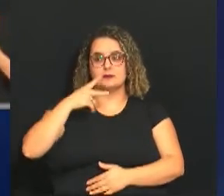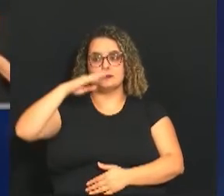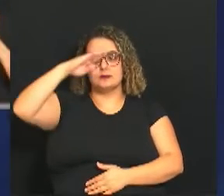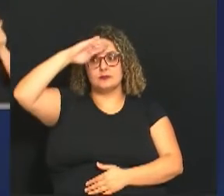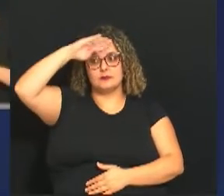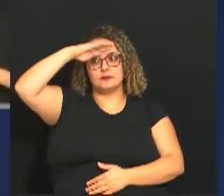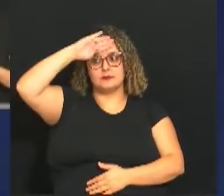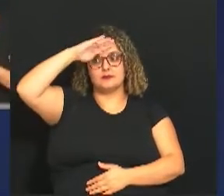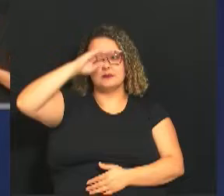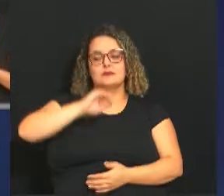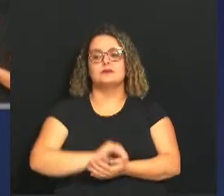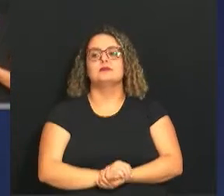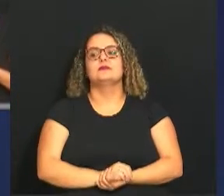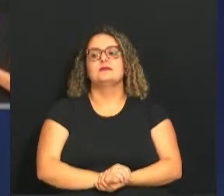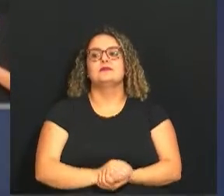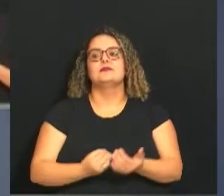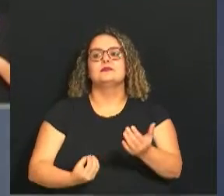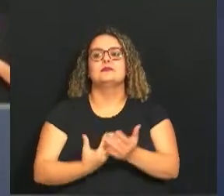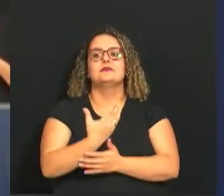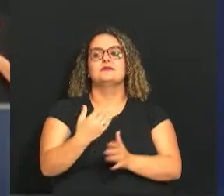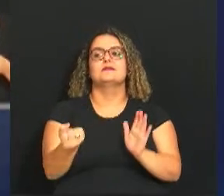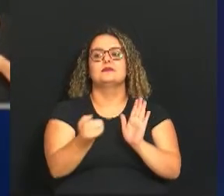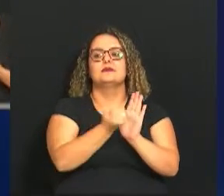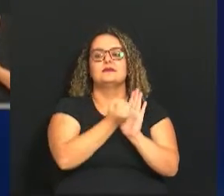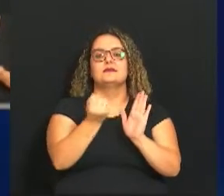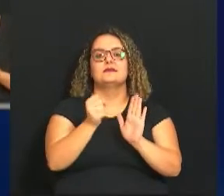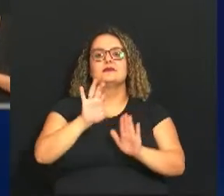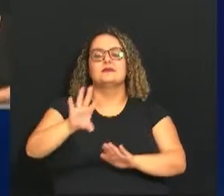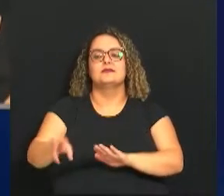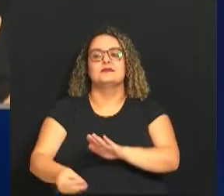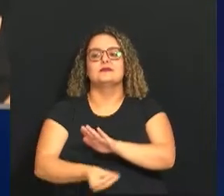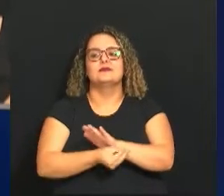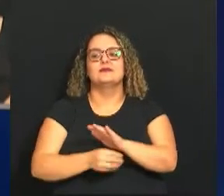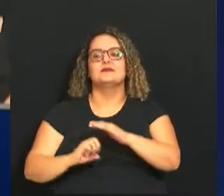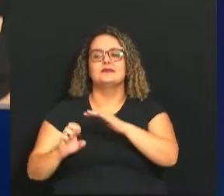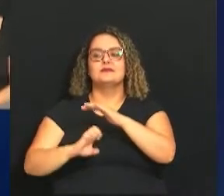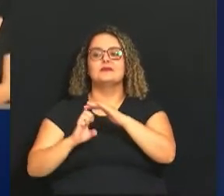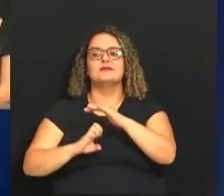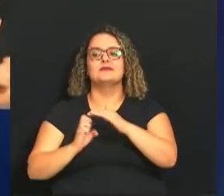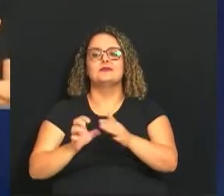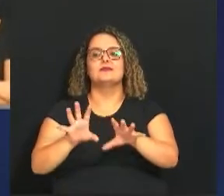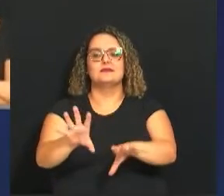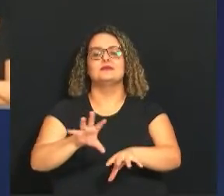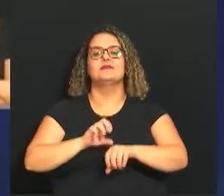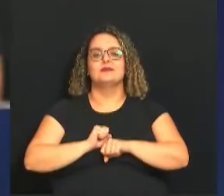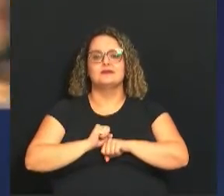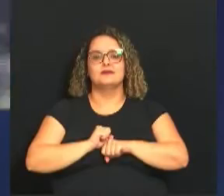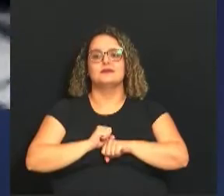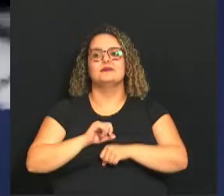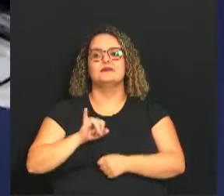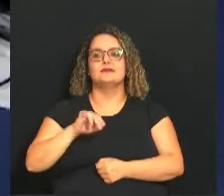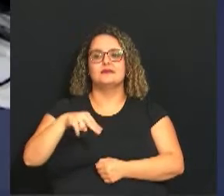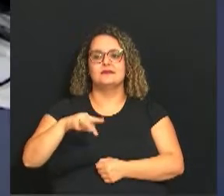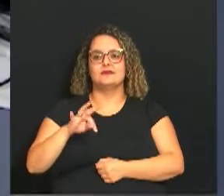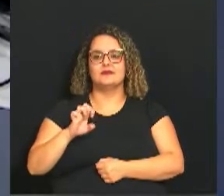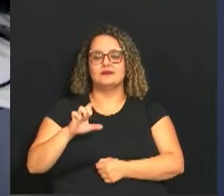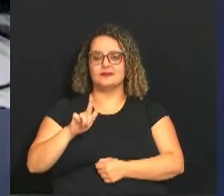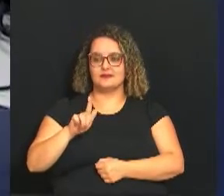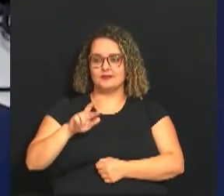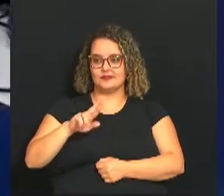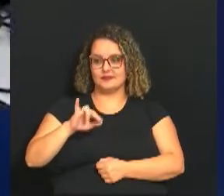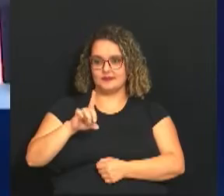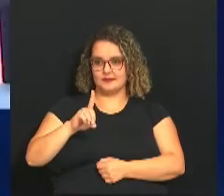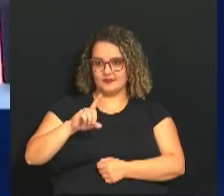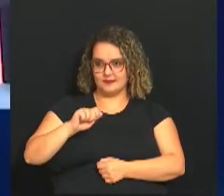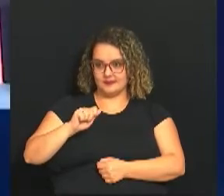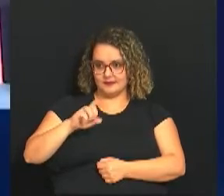que cria o selo anticorrupção para as empresas que adotarem programas de integridade. Vereadores